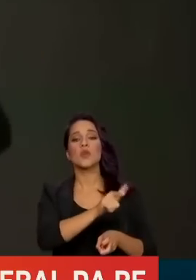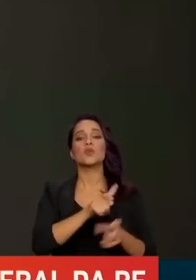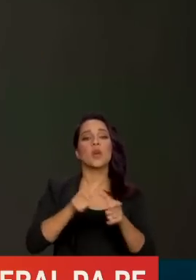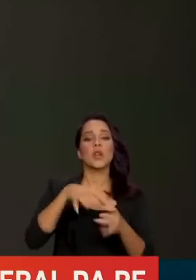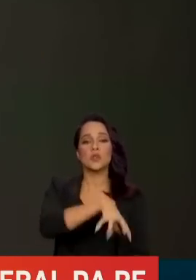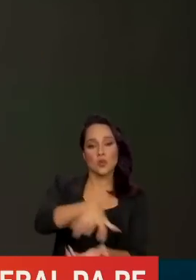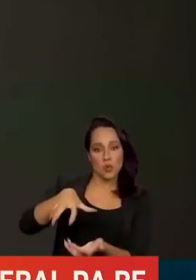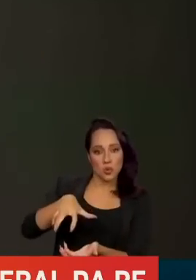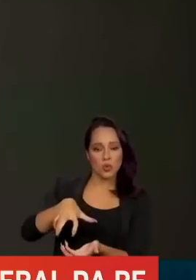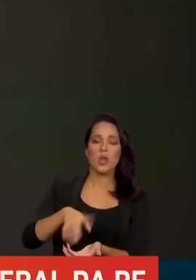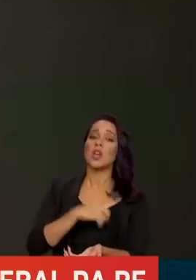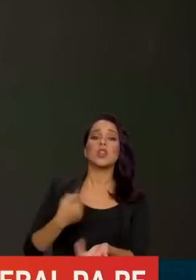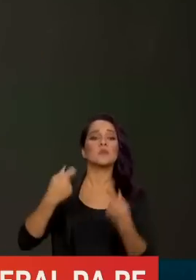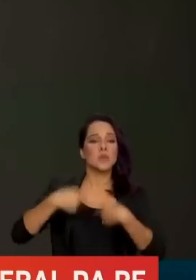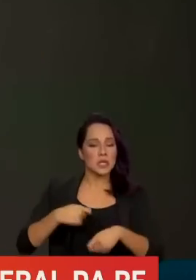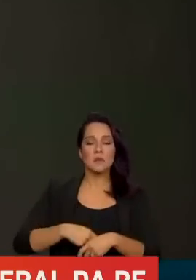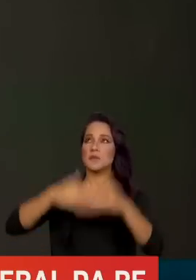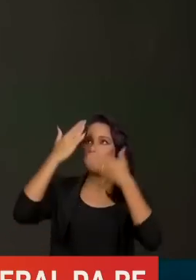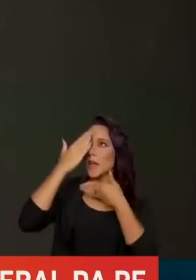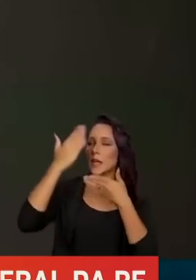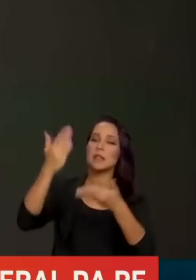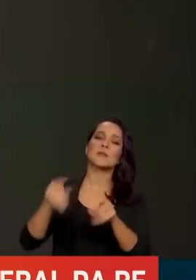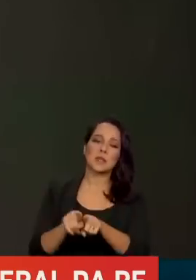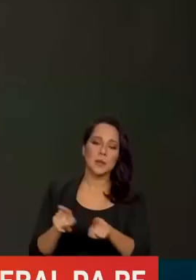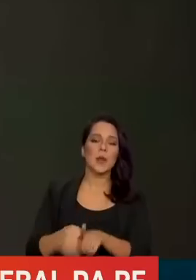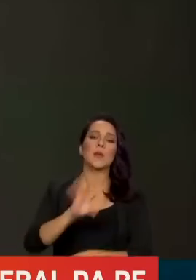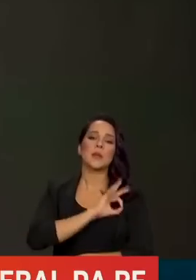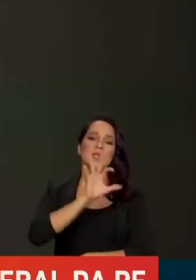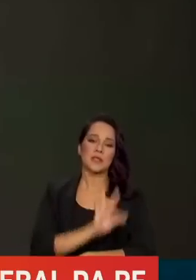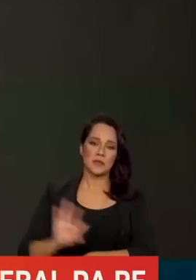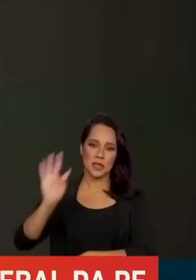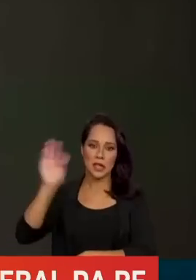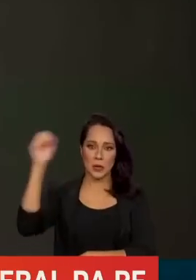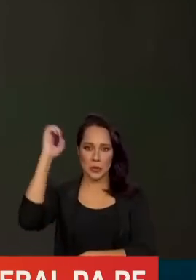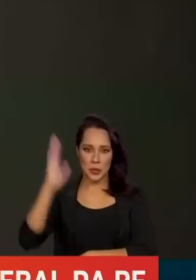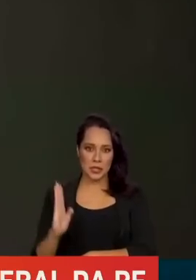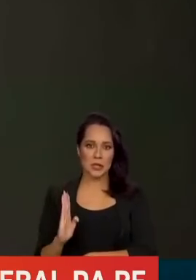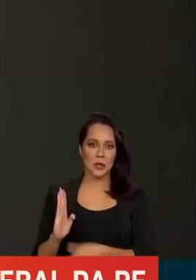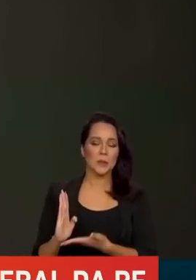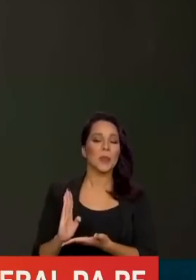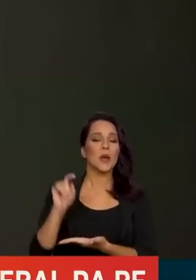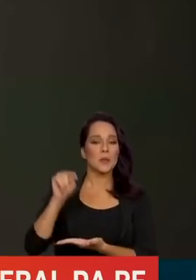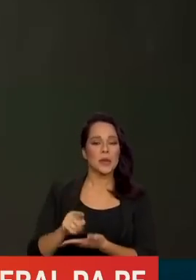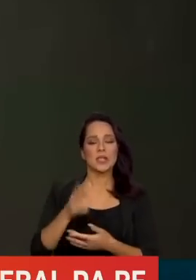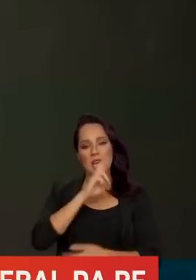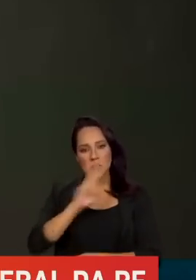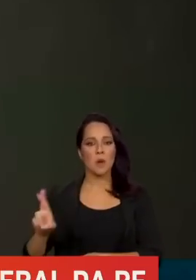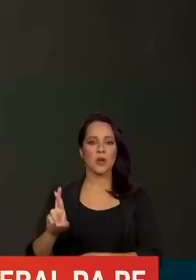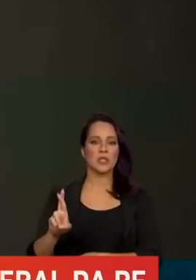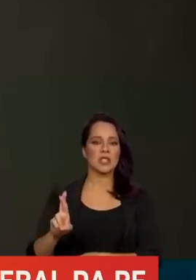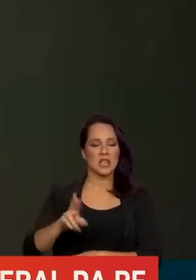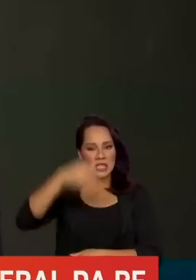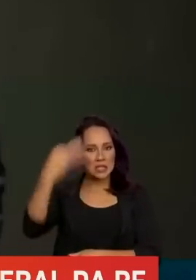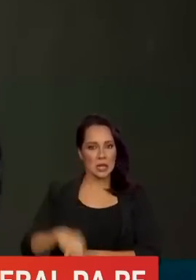partes do mundo e nós devemos e agradecemos também a polícia federal brasileira por essa resposta